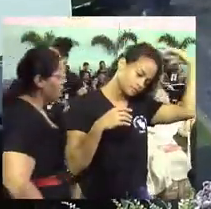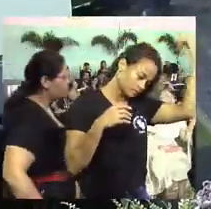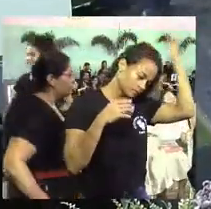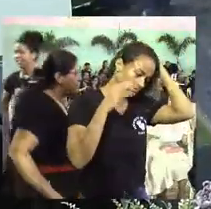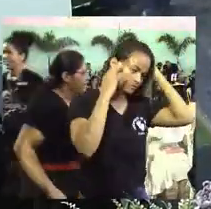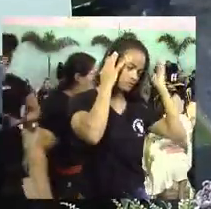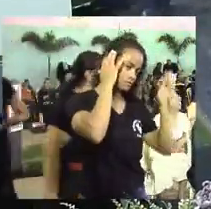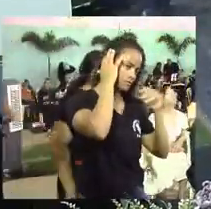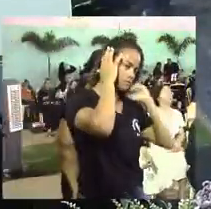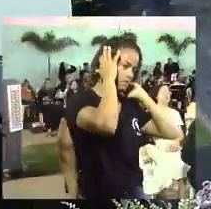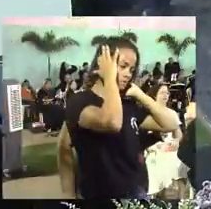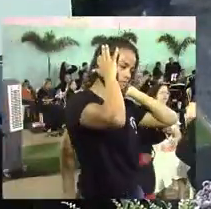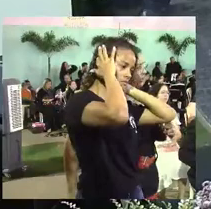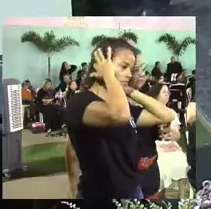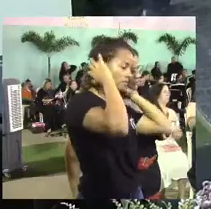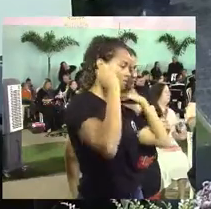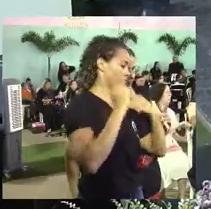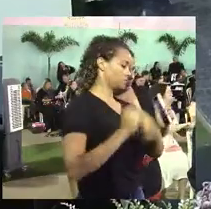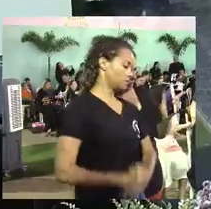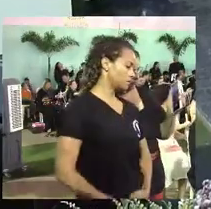eu gosto muito